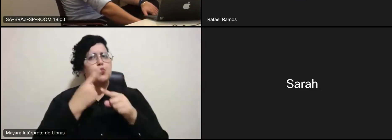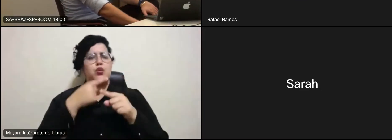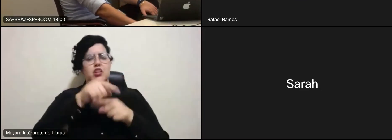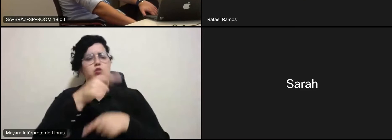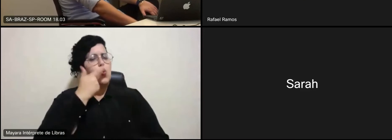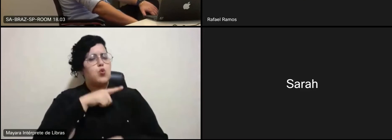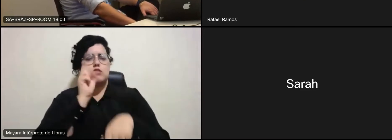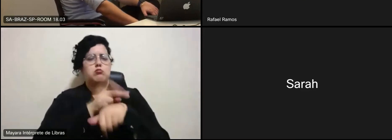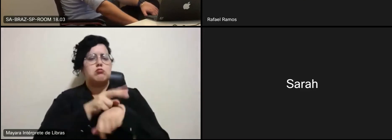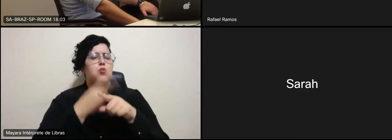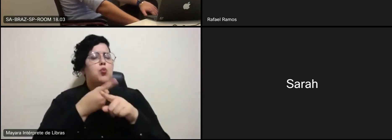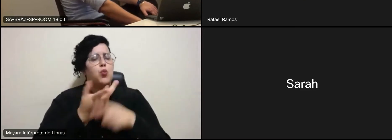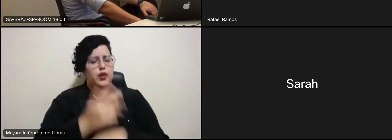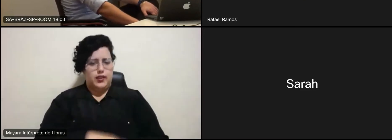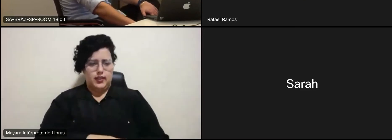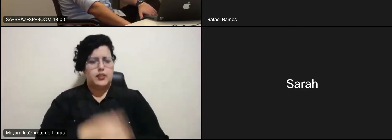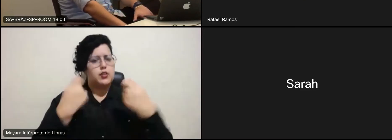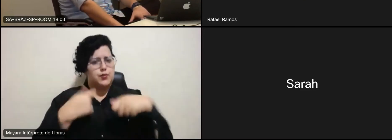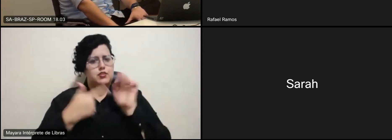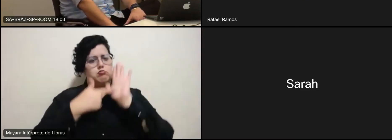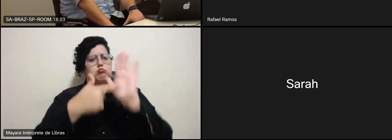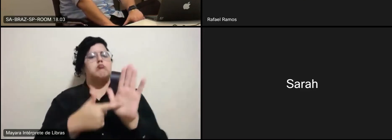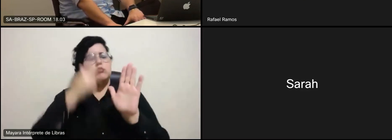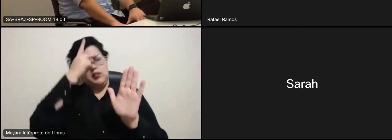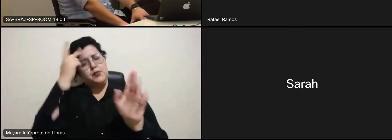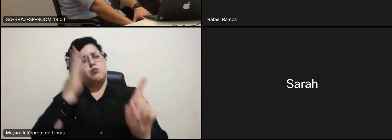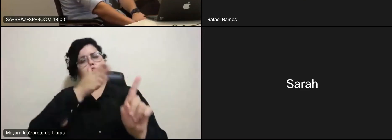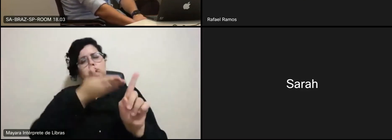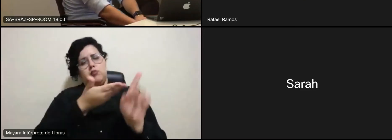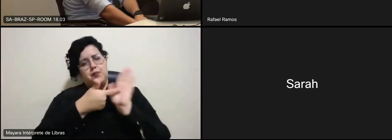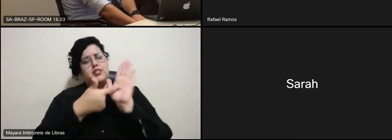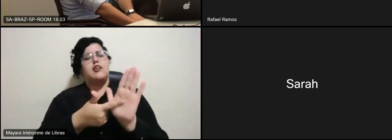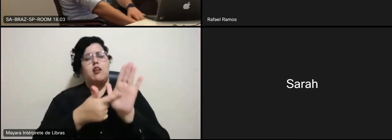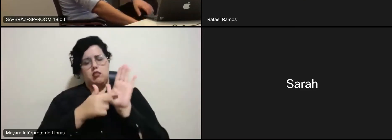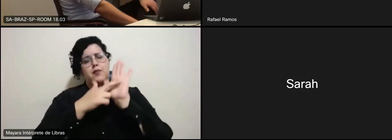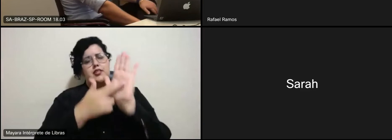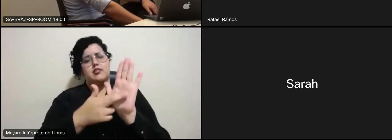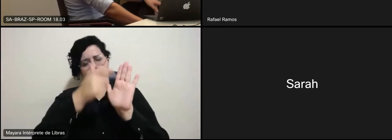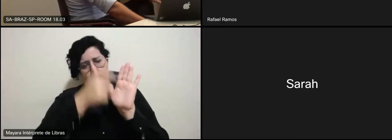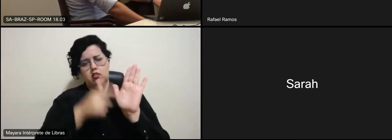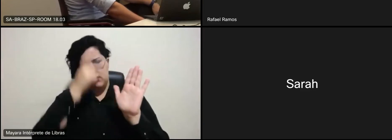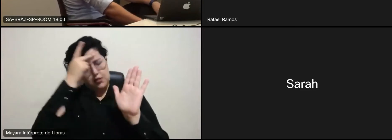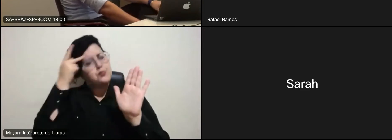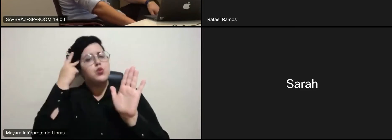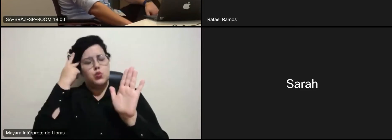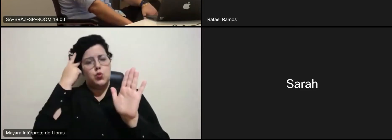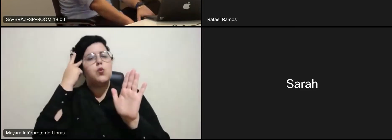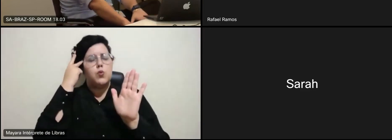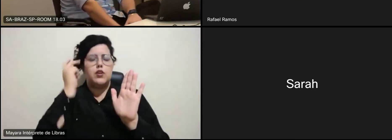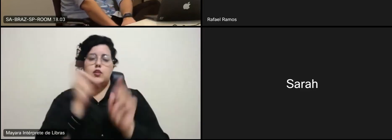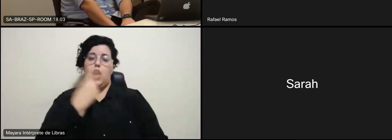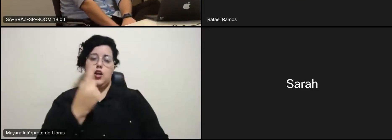por que que a gente não tem mais, entre aspas, representatividades nos nossos comitês, nas nossas empresas, e aí eu acho que isso abre duas portas para a gente falar